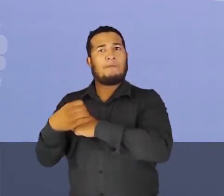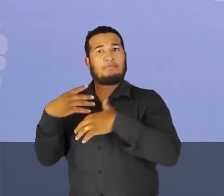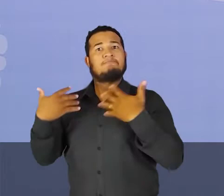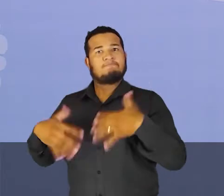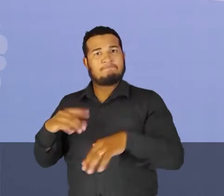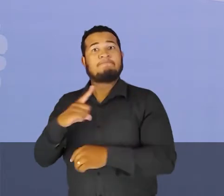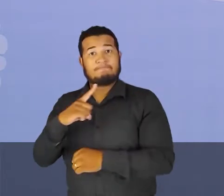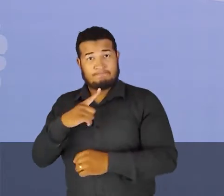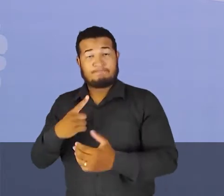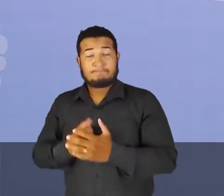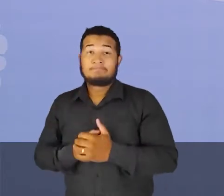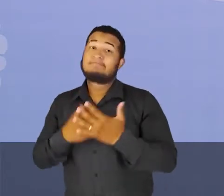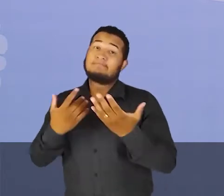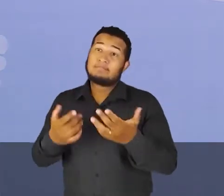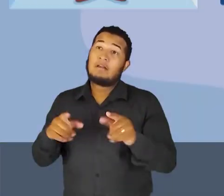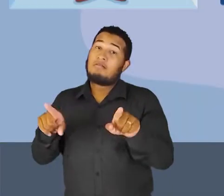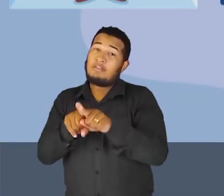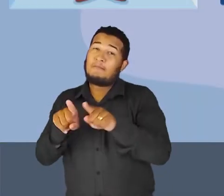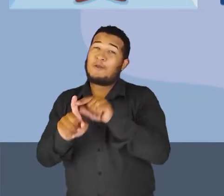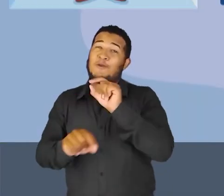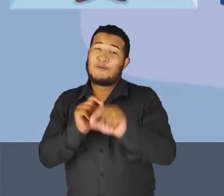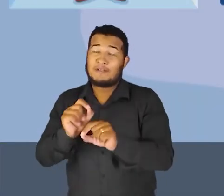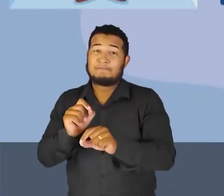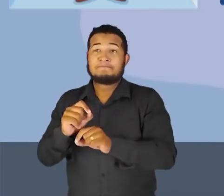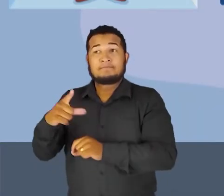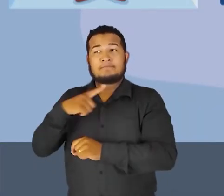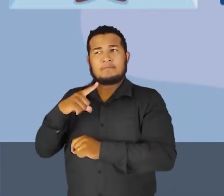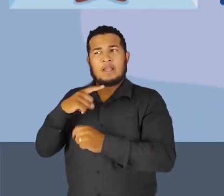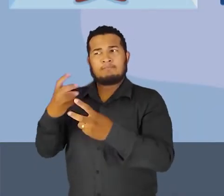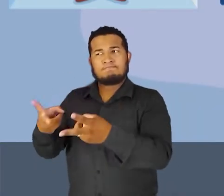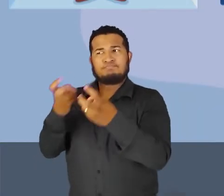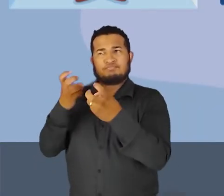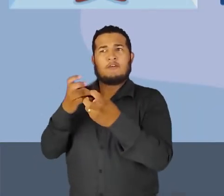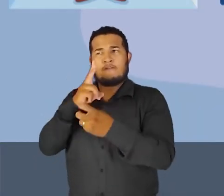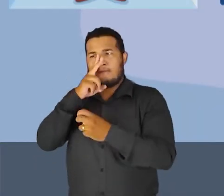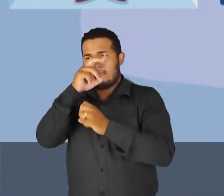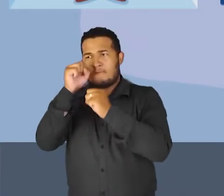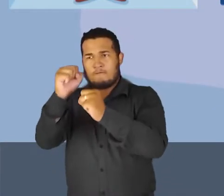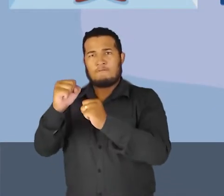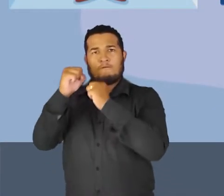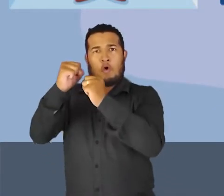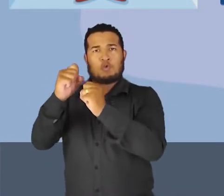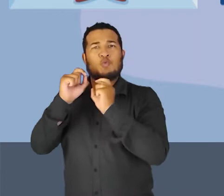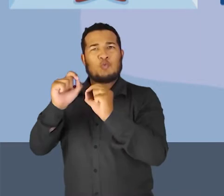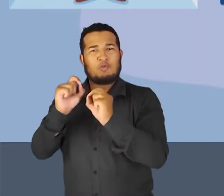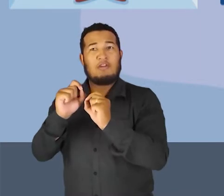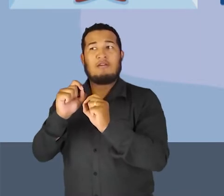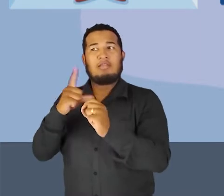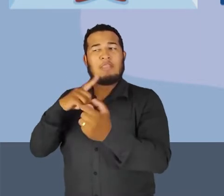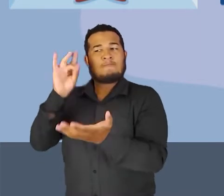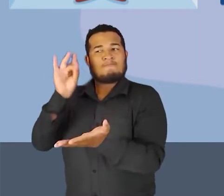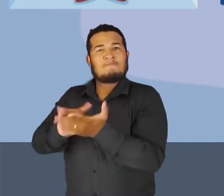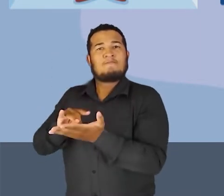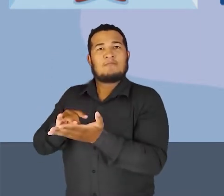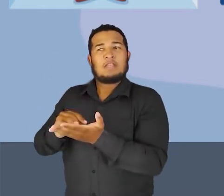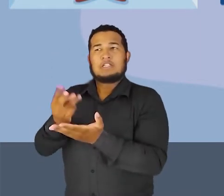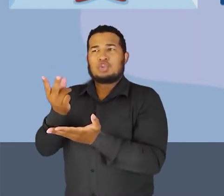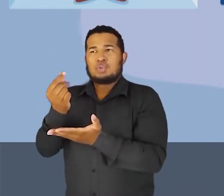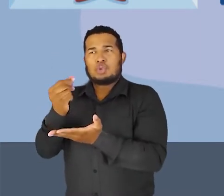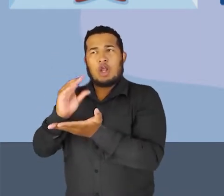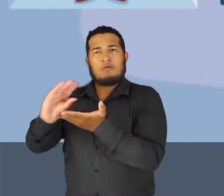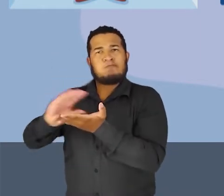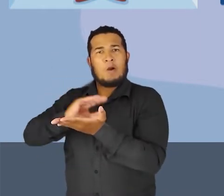dessas experiências vividas e, por fim, né, tem essa noção muito marcada, muito forte de que a